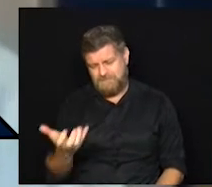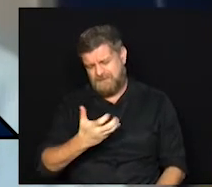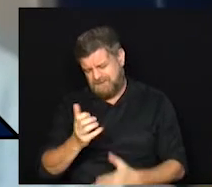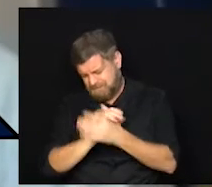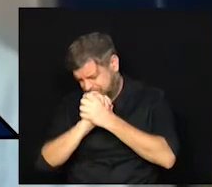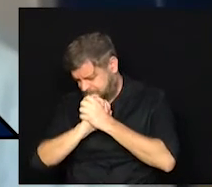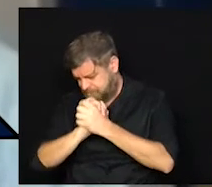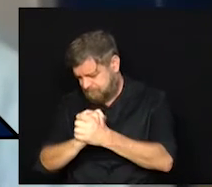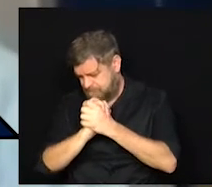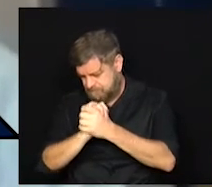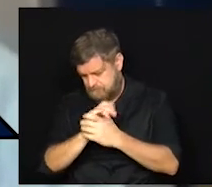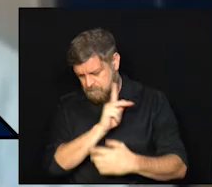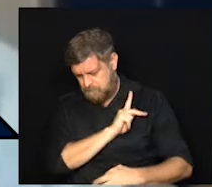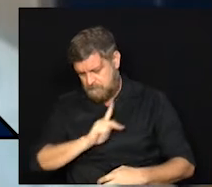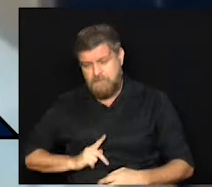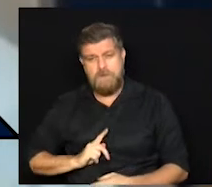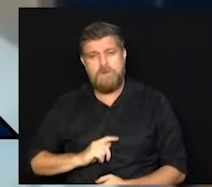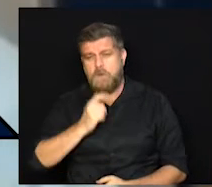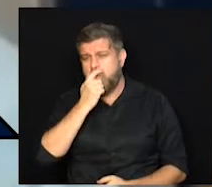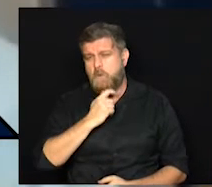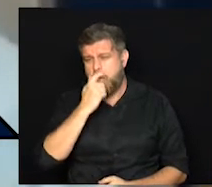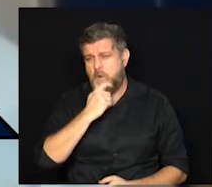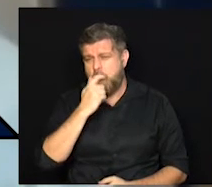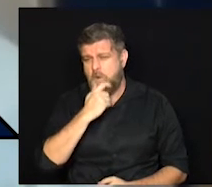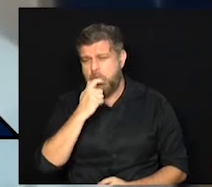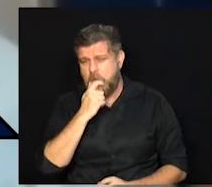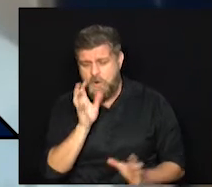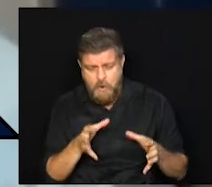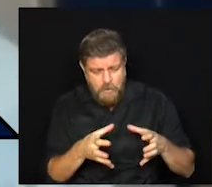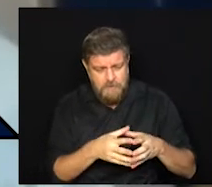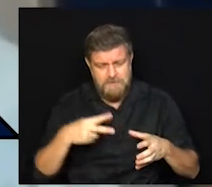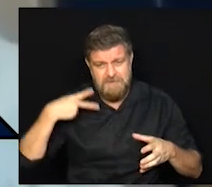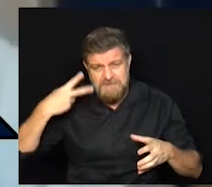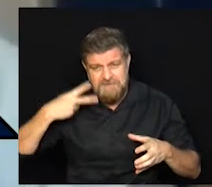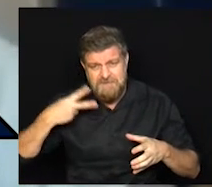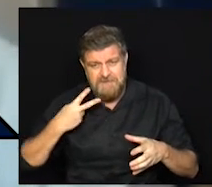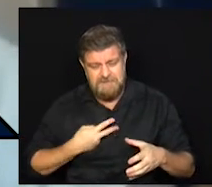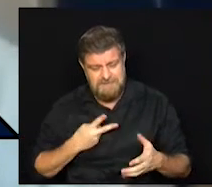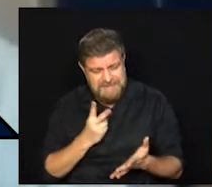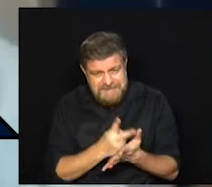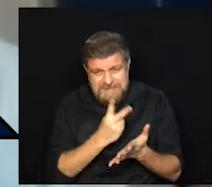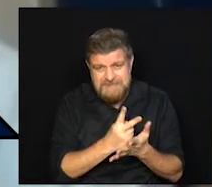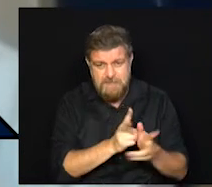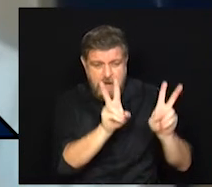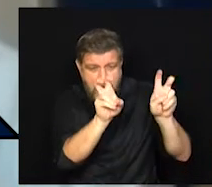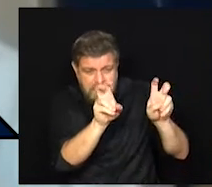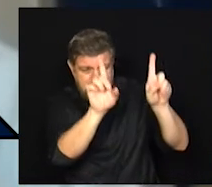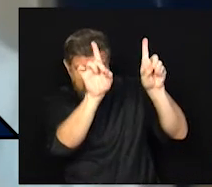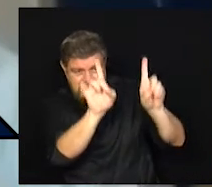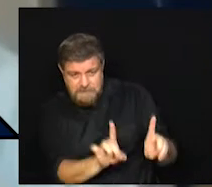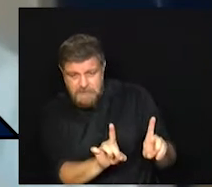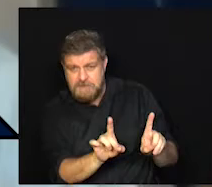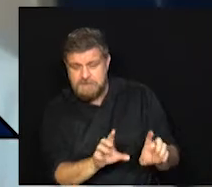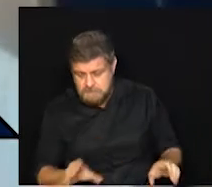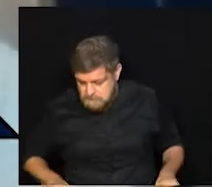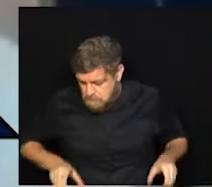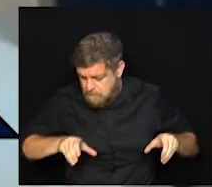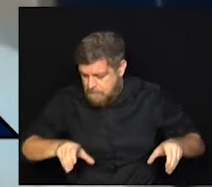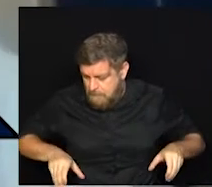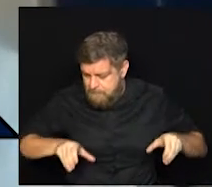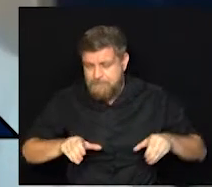o presidente Marrom, toda a comissão permanente das pessoas com deficiência ou mobilidade reduzida,